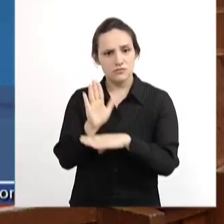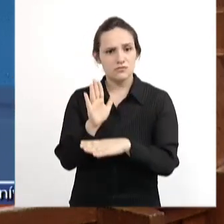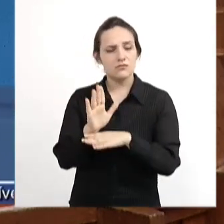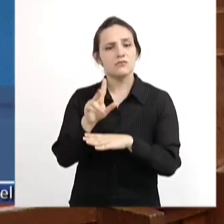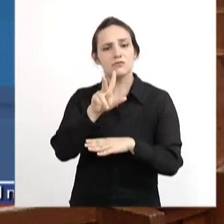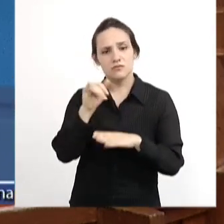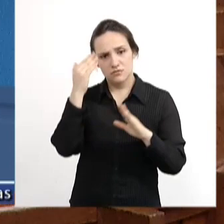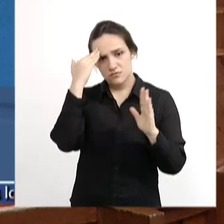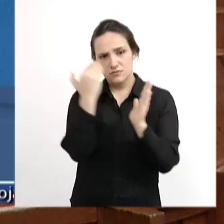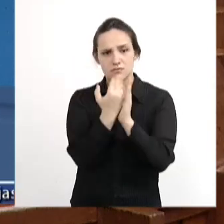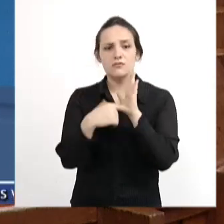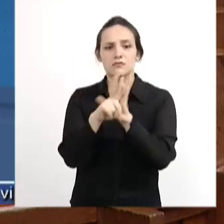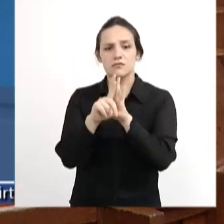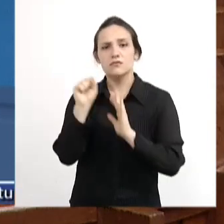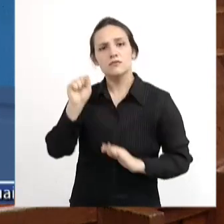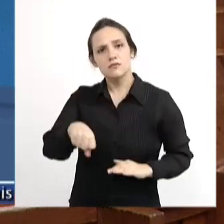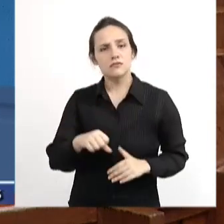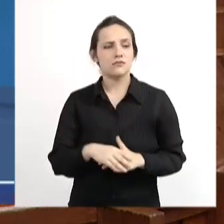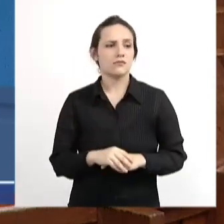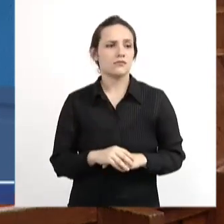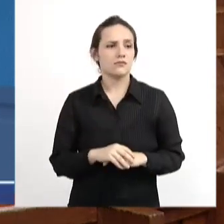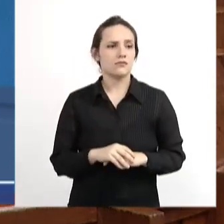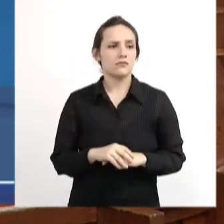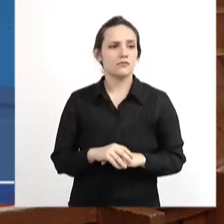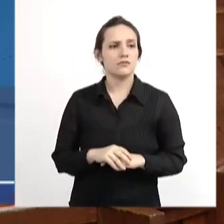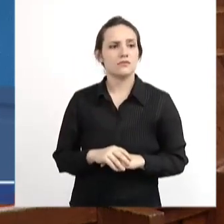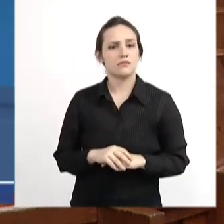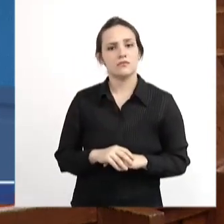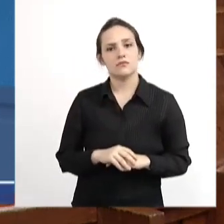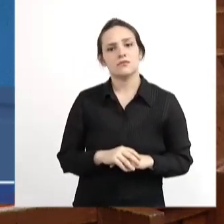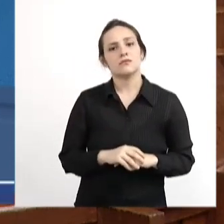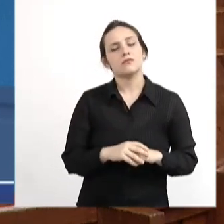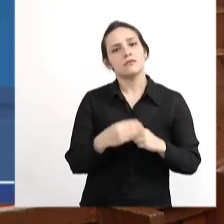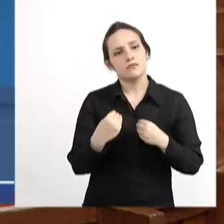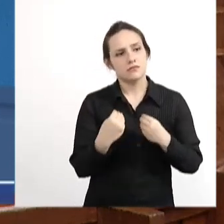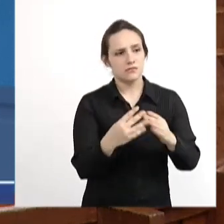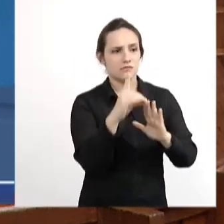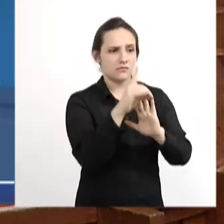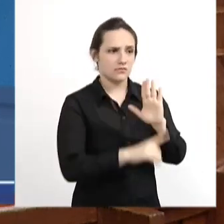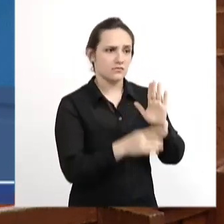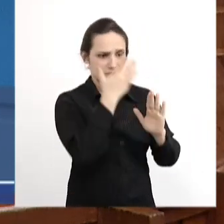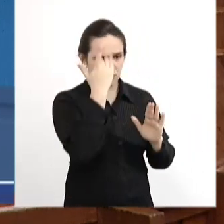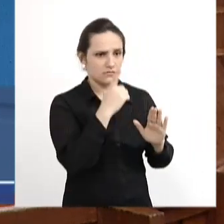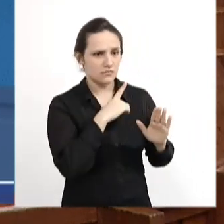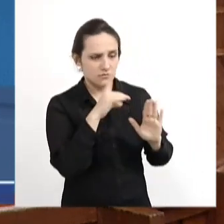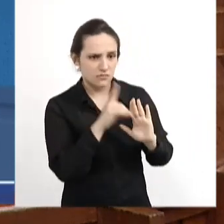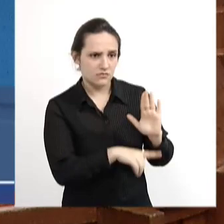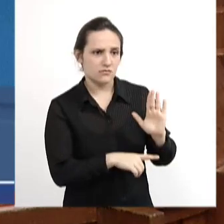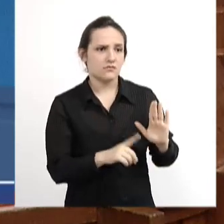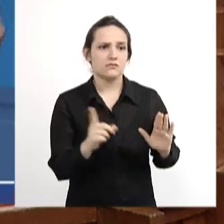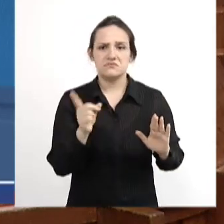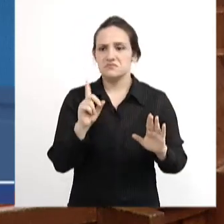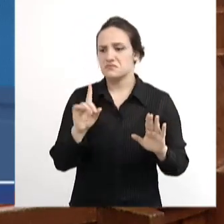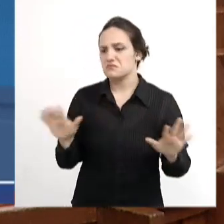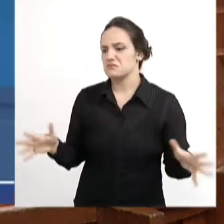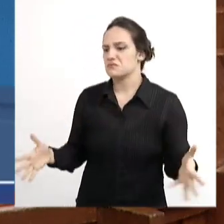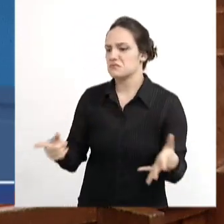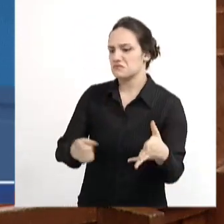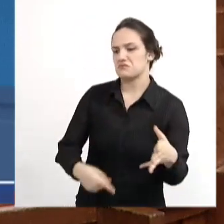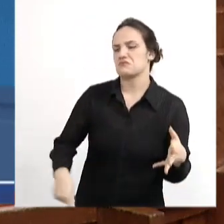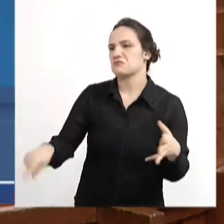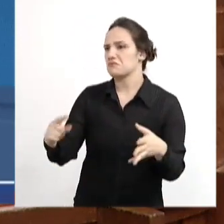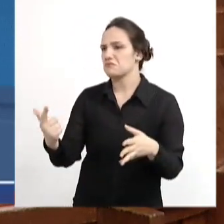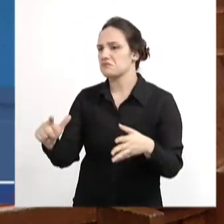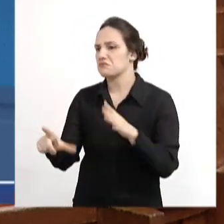as leis, dar direito a quem tem direito e não incentivar as pessoas fora da